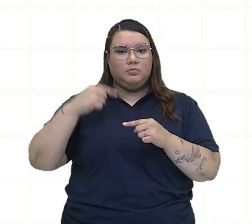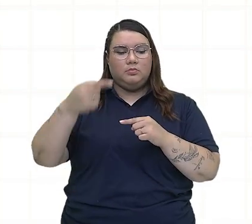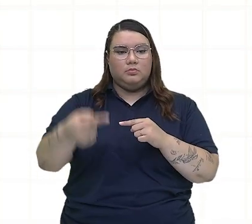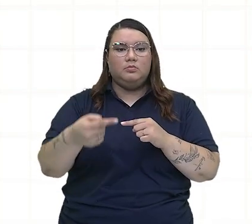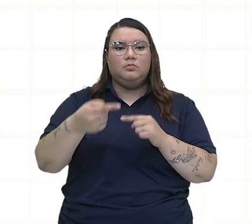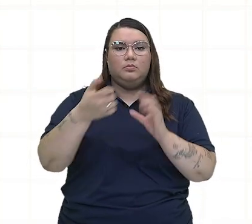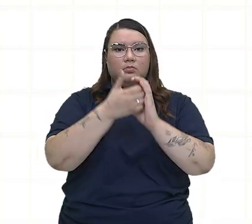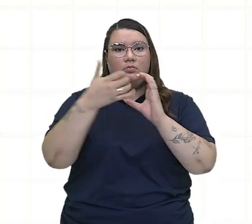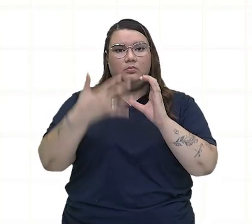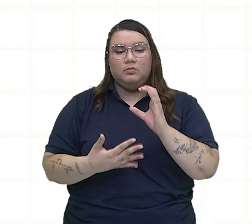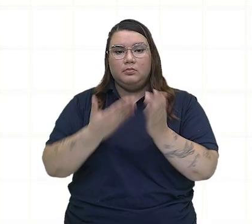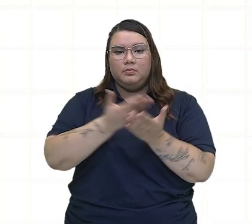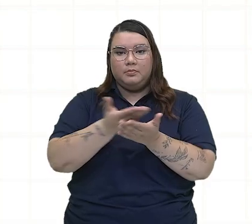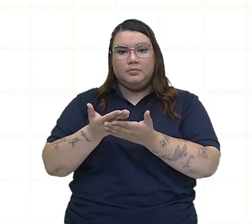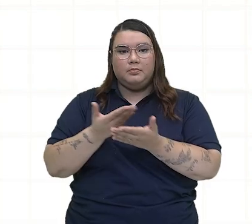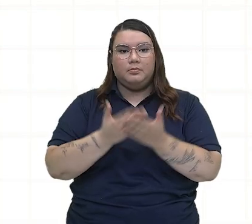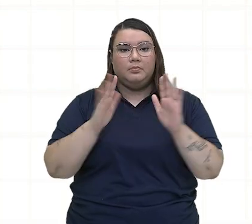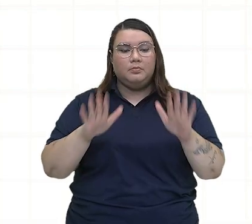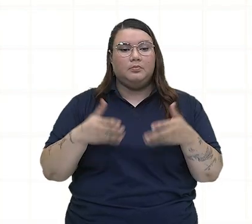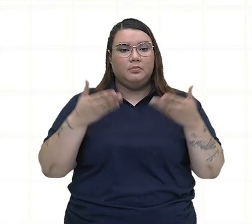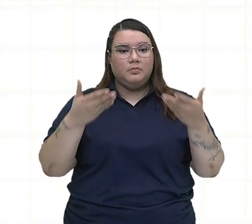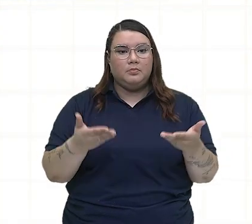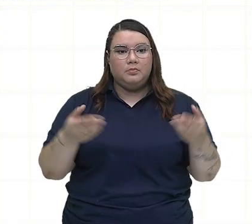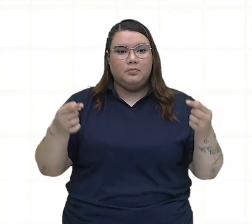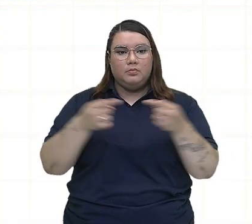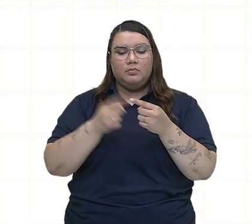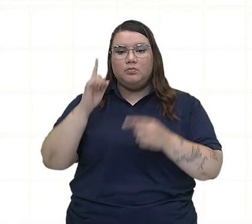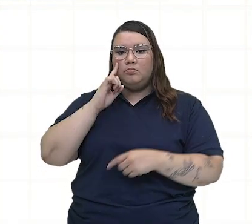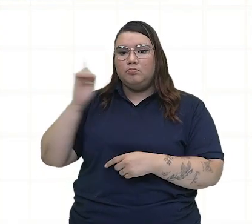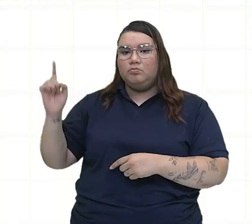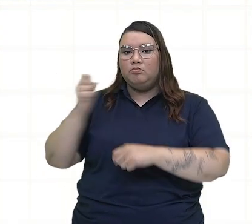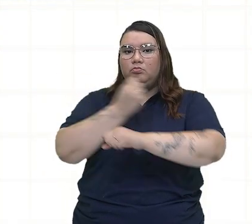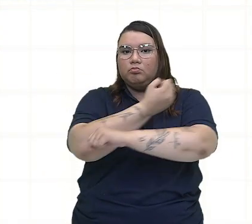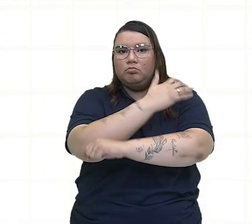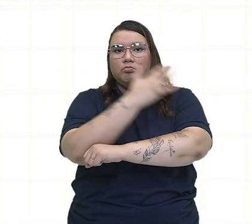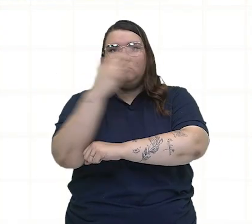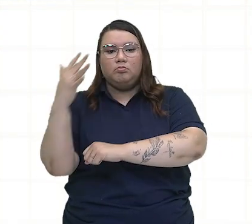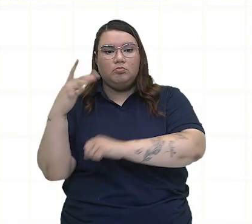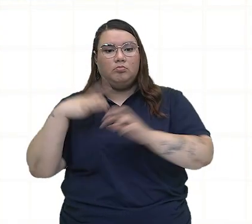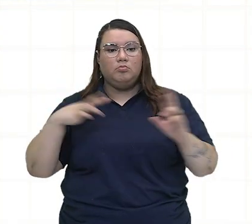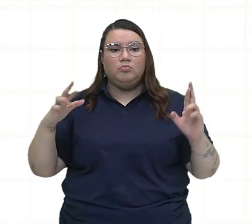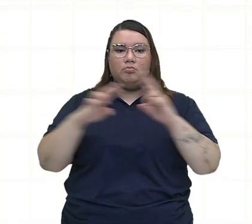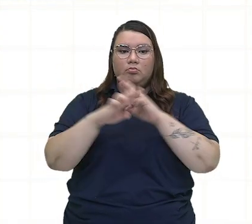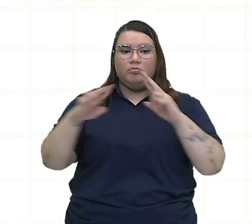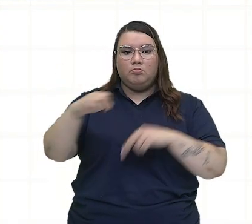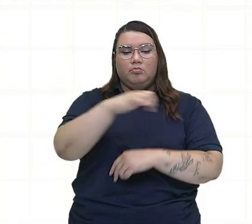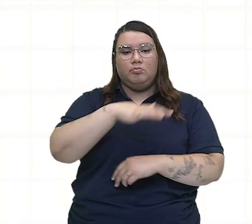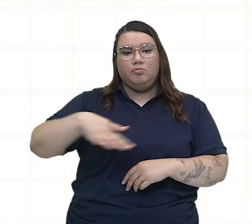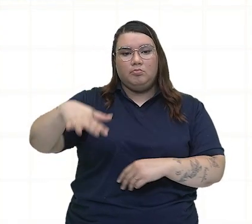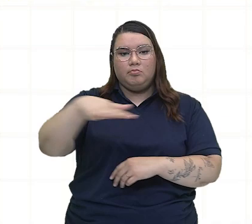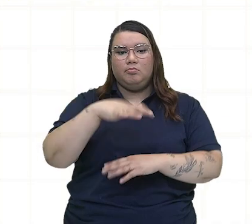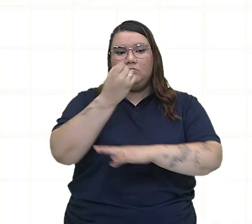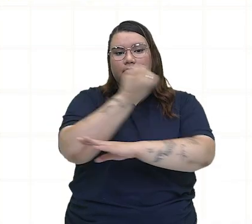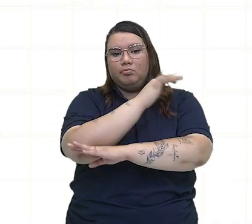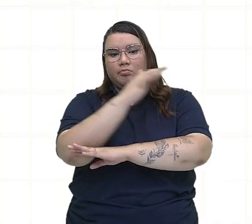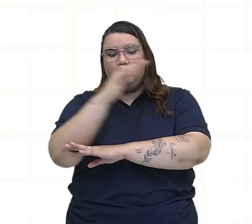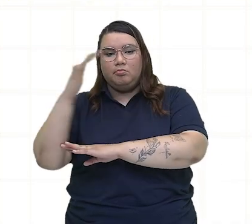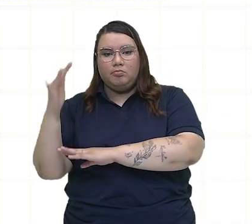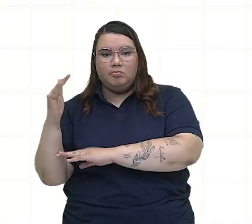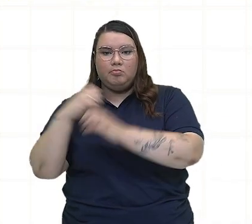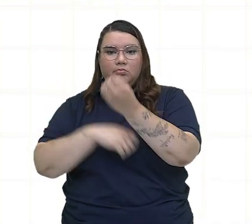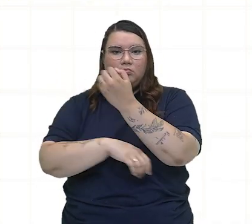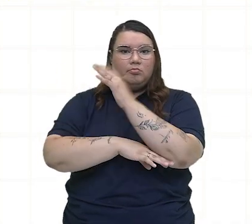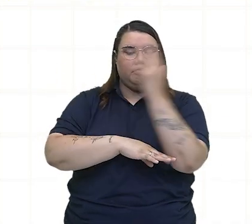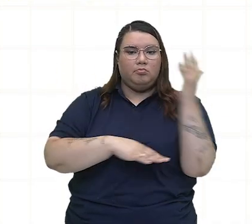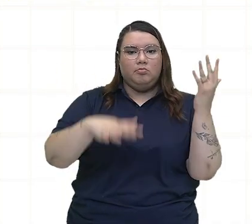próximo fator climático que a gente vai analisar, que é a cobertura vegetal, ela vai estar relacionada à presença de florestas,